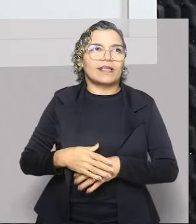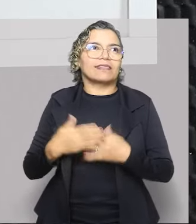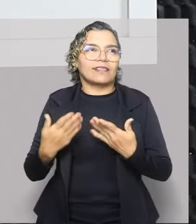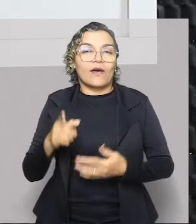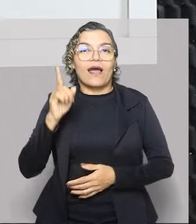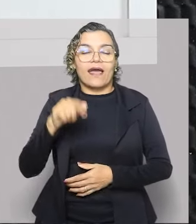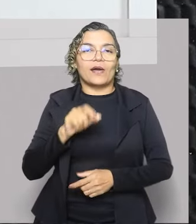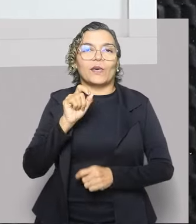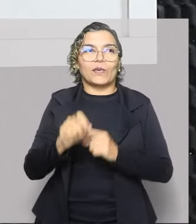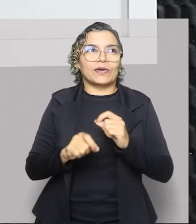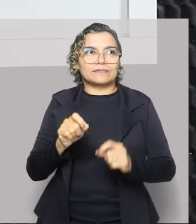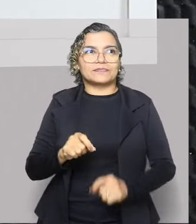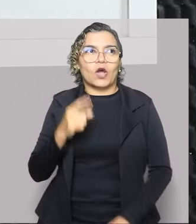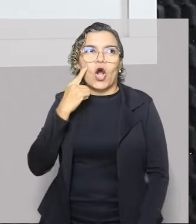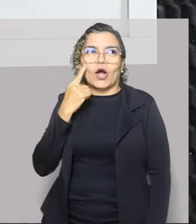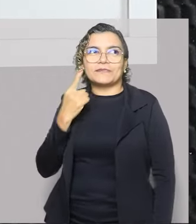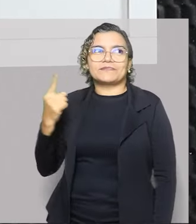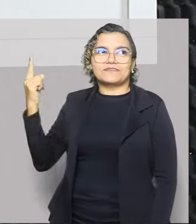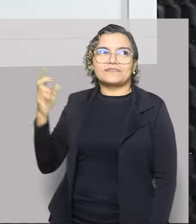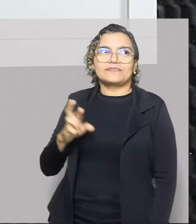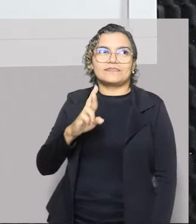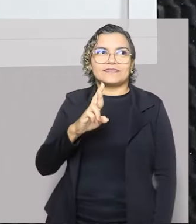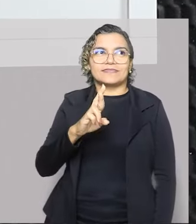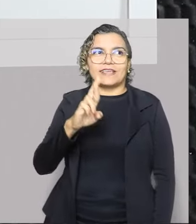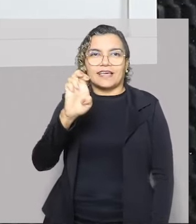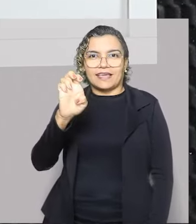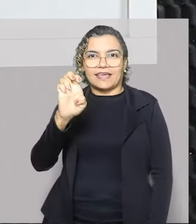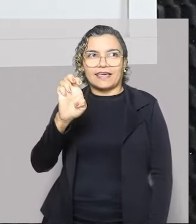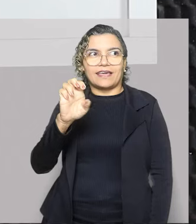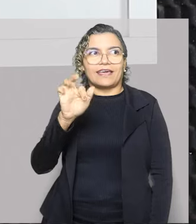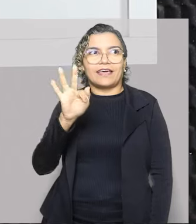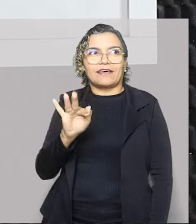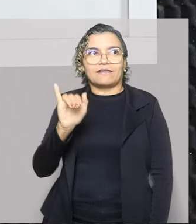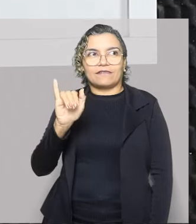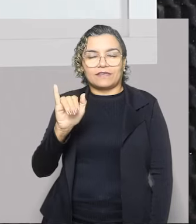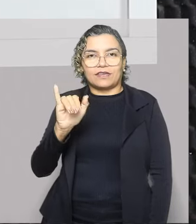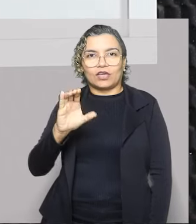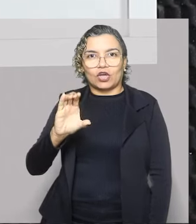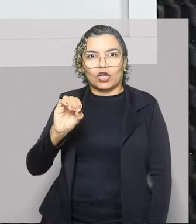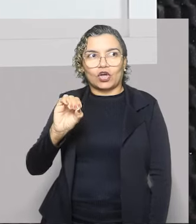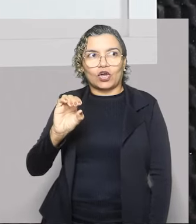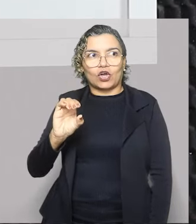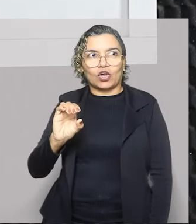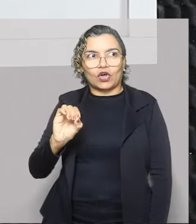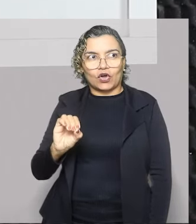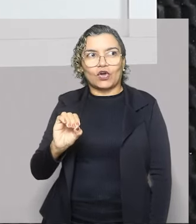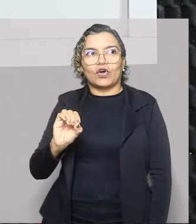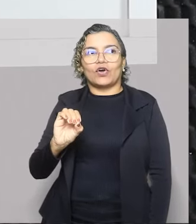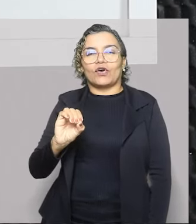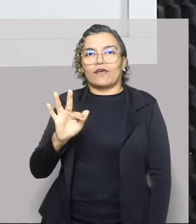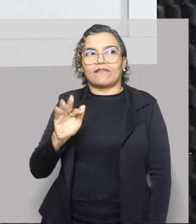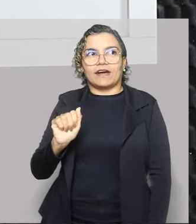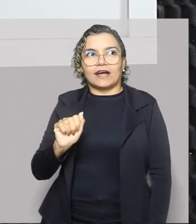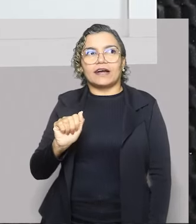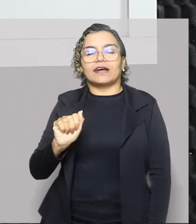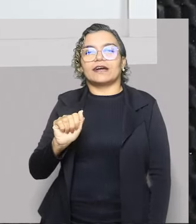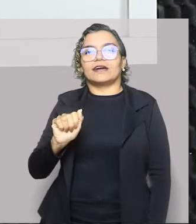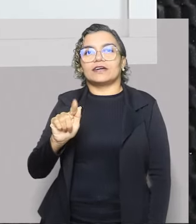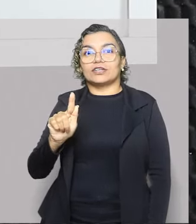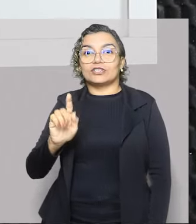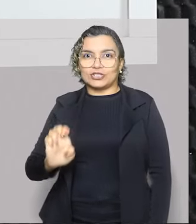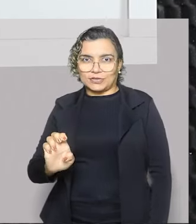famoso reficofage Tá então vamos repetir reficofage tá